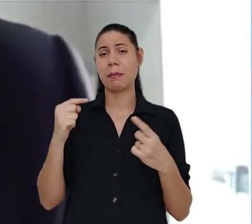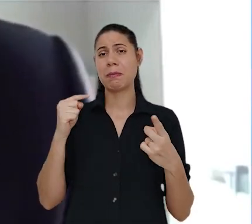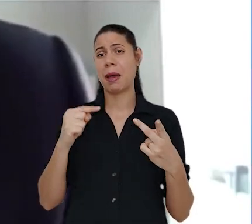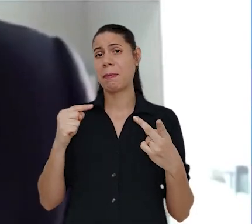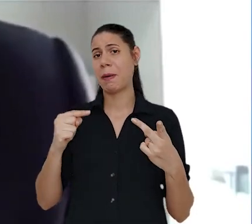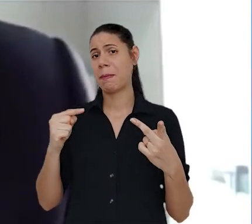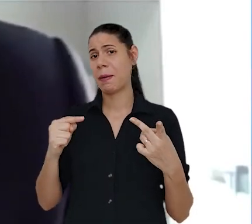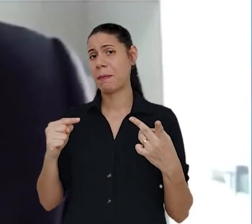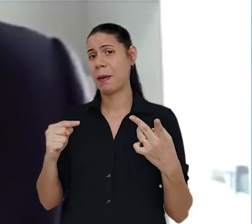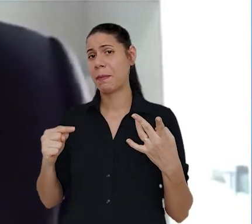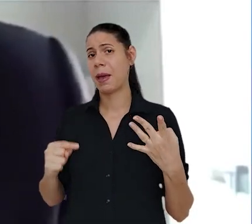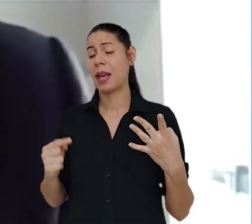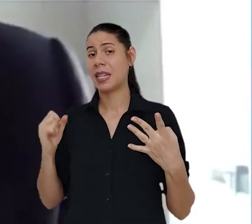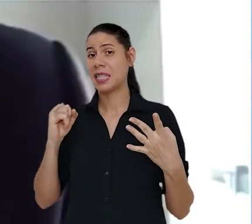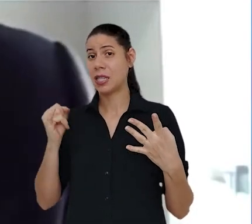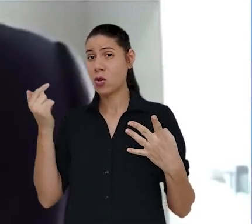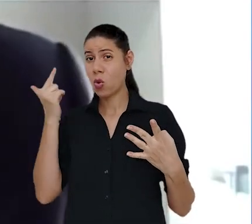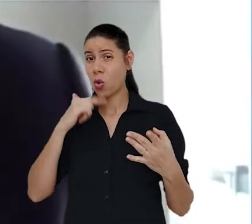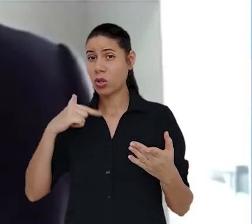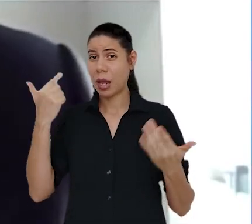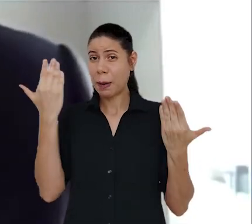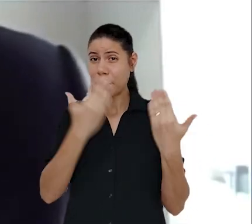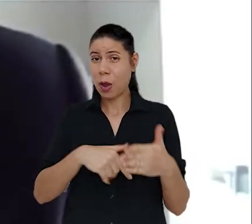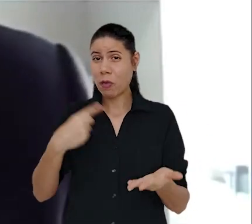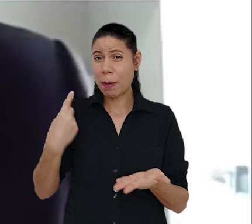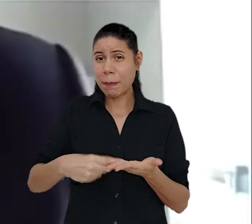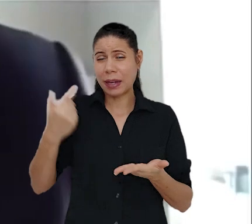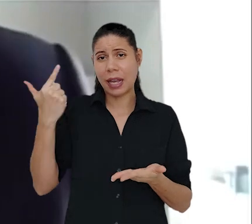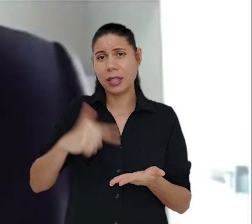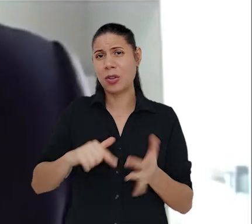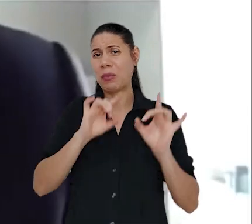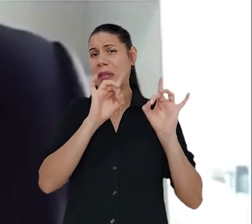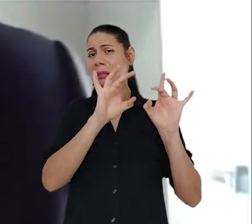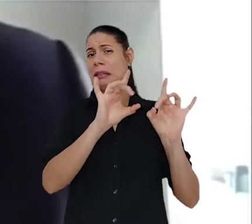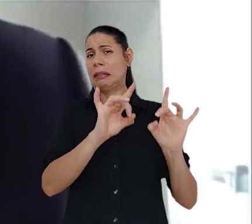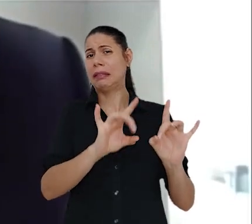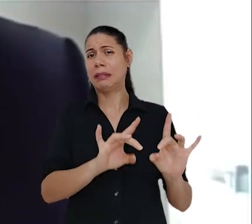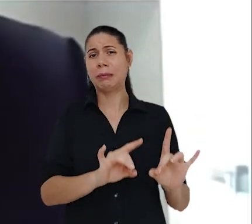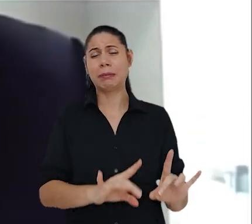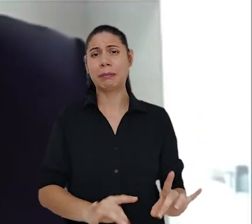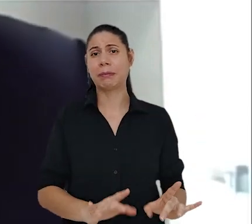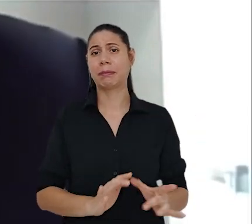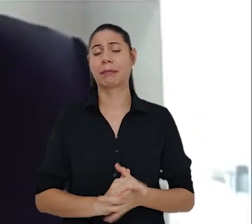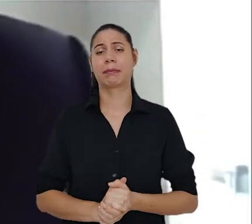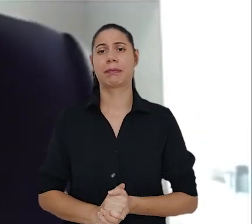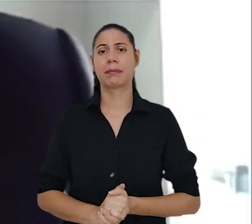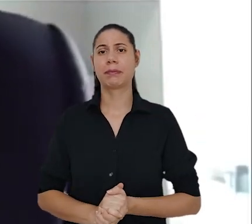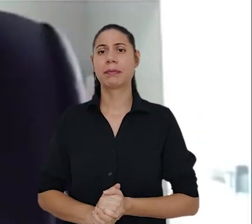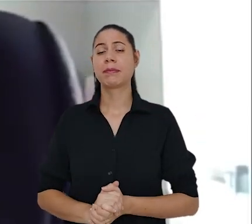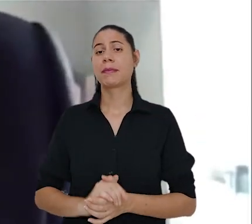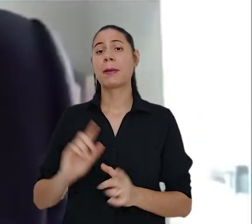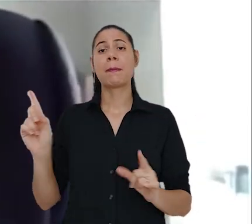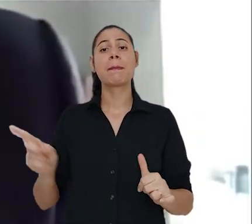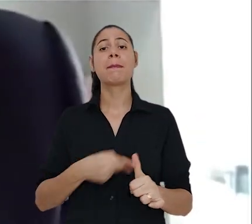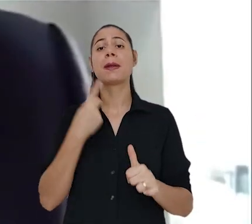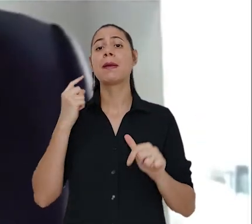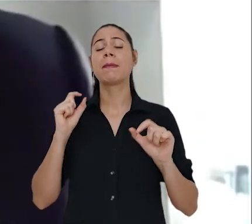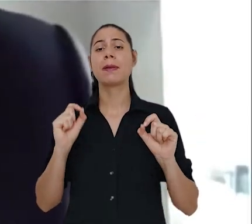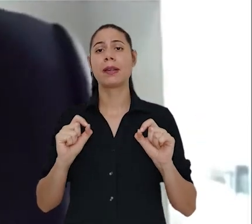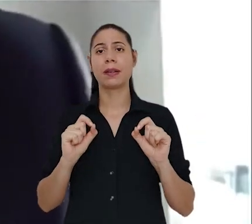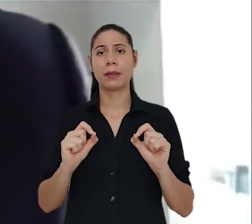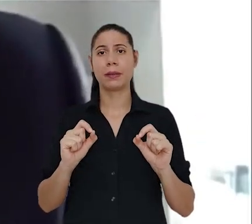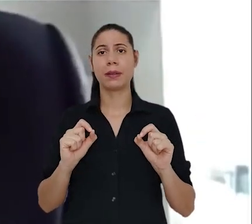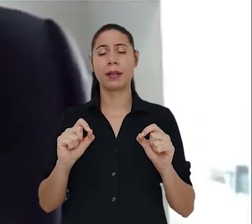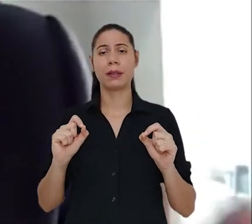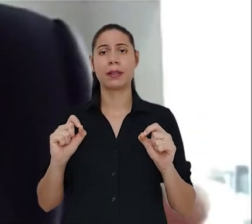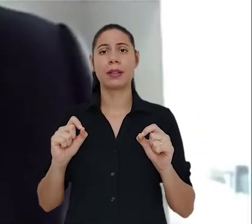hipóteses onde se consegue remarcar uma prova são excepcionais, absolutamente excepcionais. Primeiro,